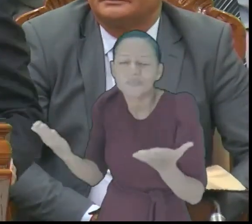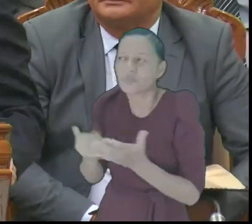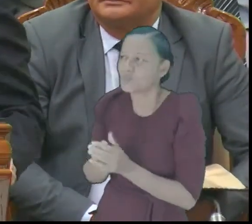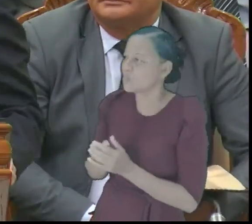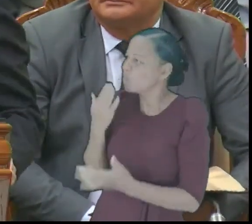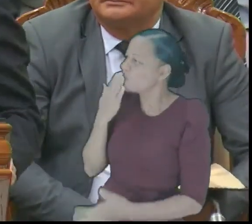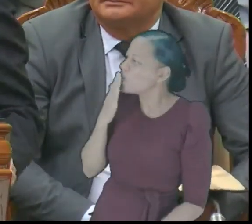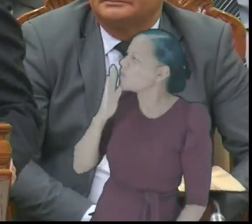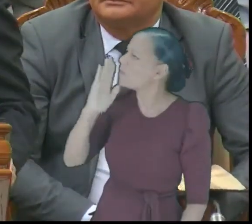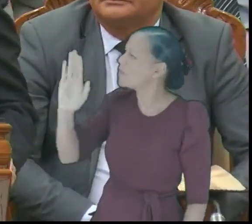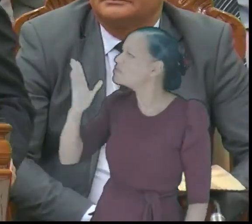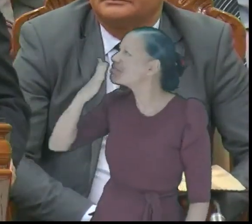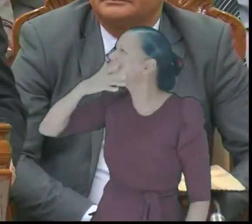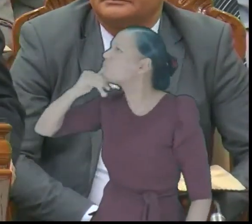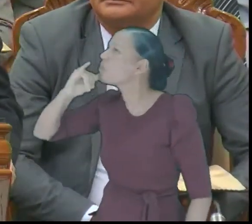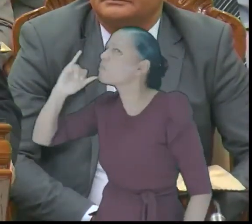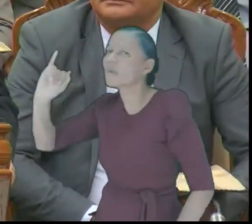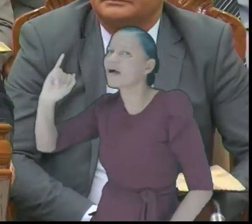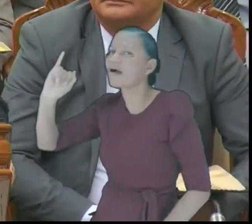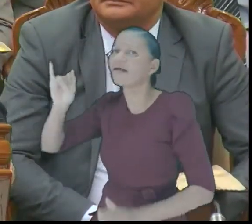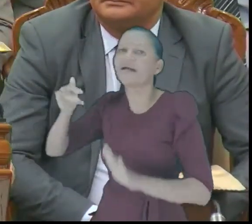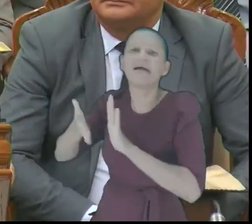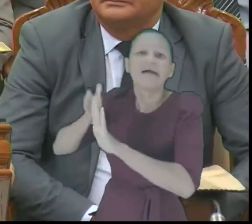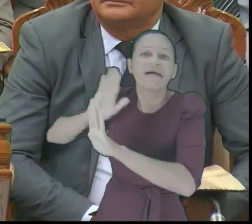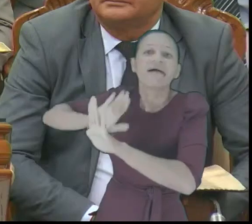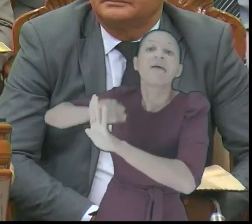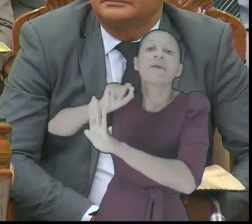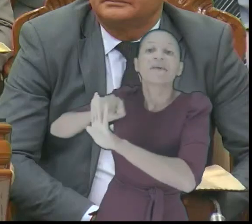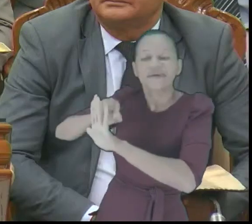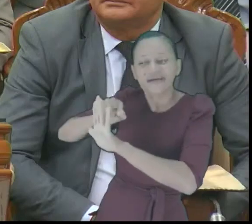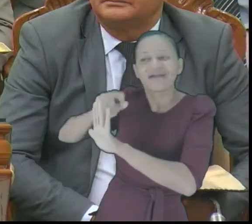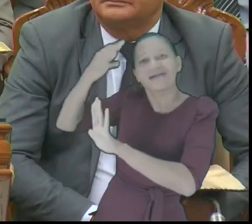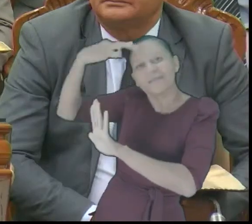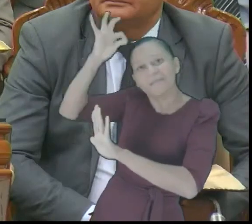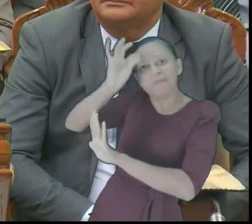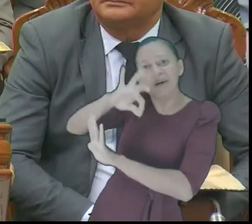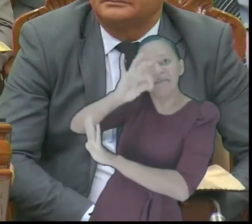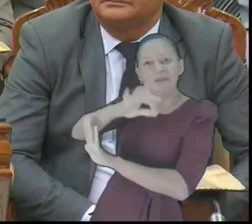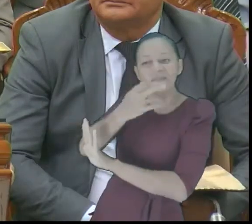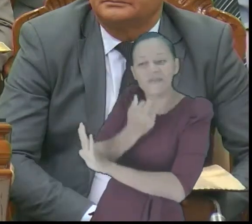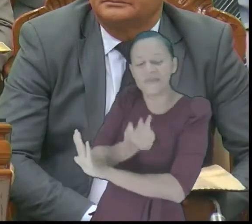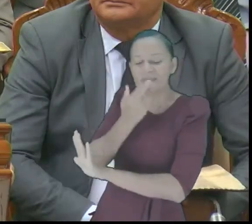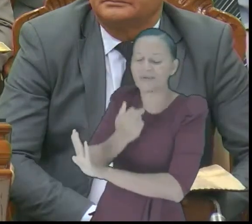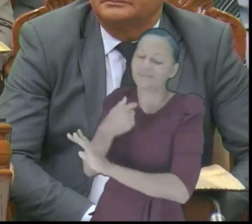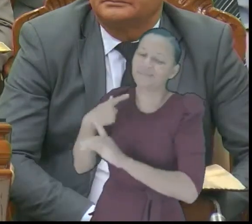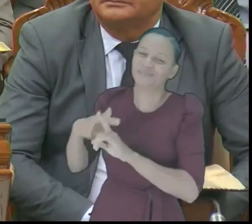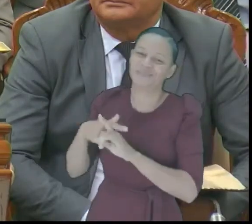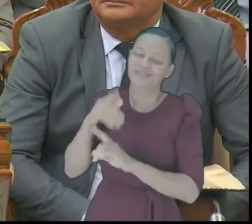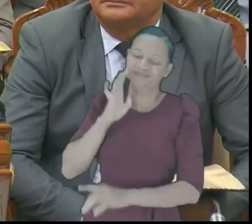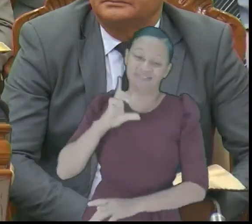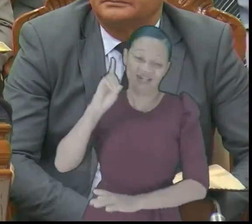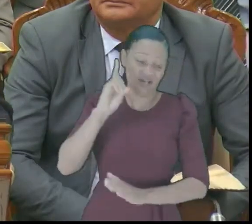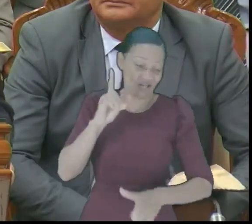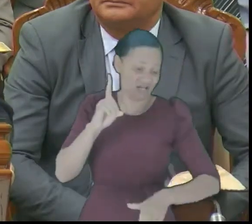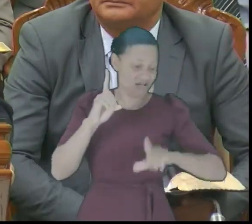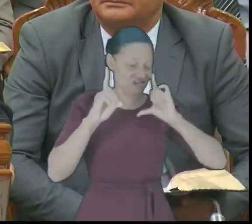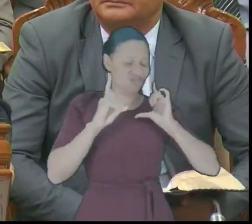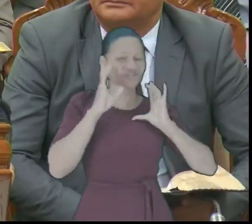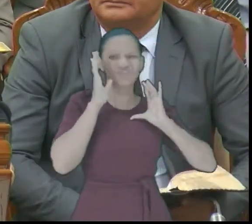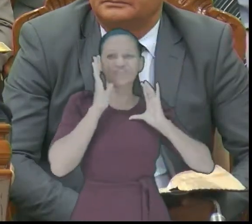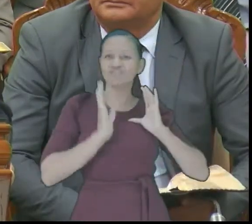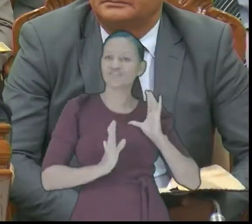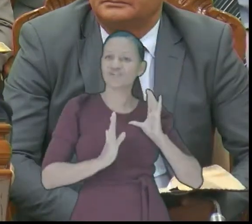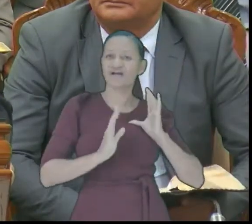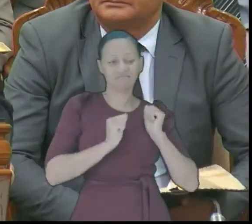disse promessa do Pai? Porque o Pai já havia falado do derramamento do Espírito Santo